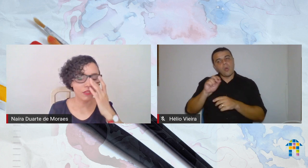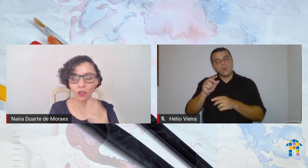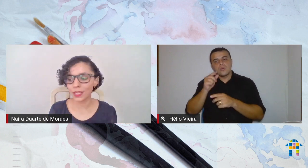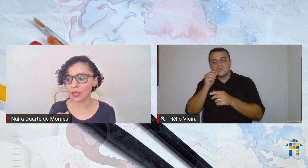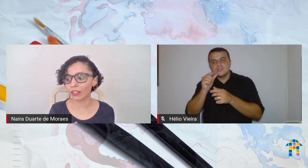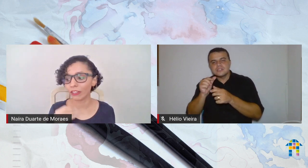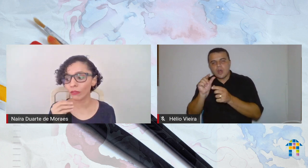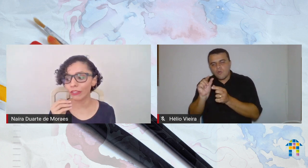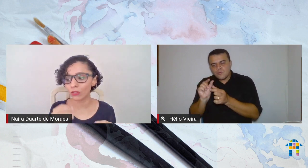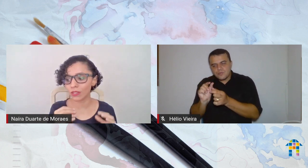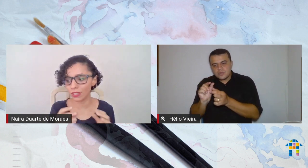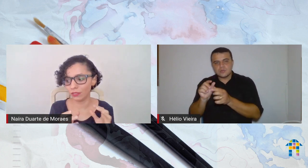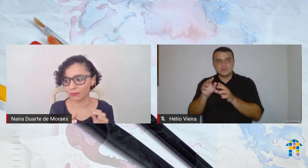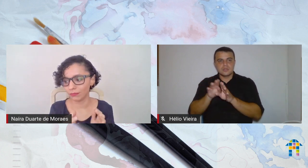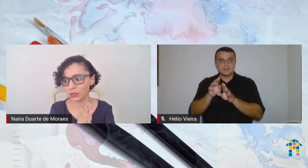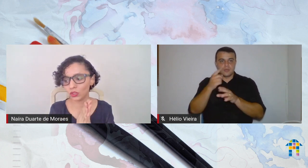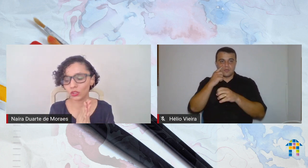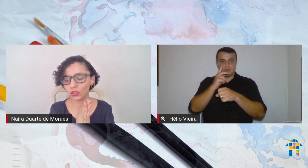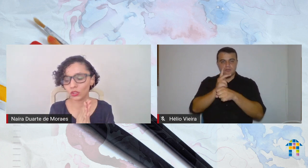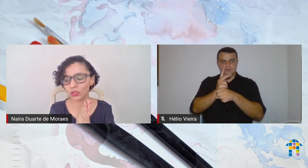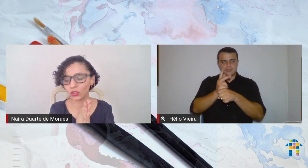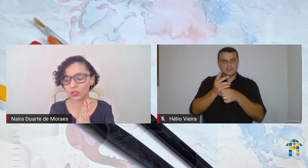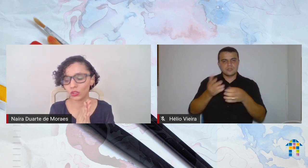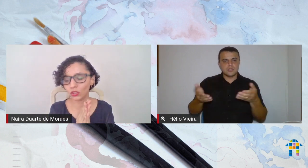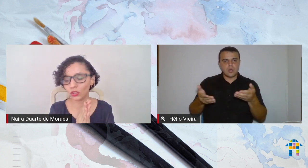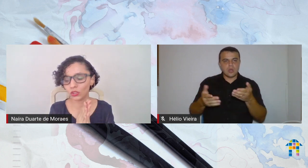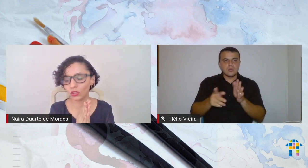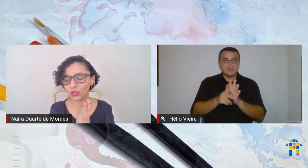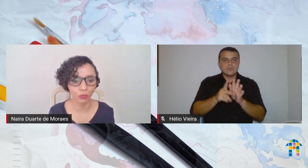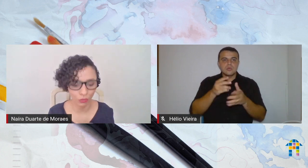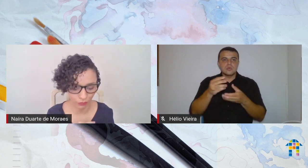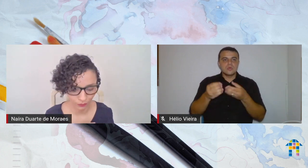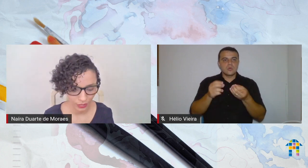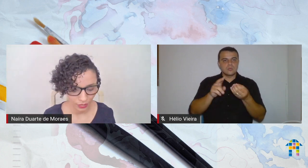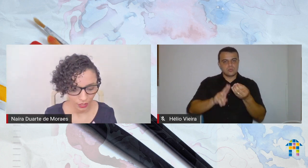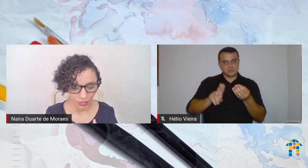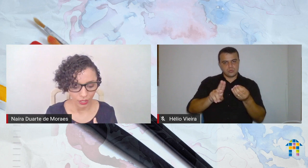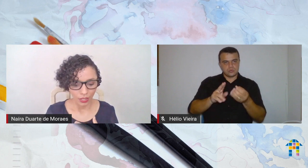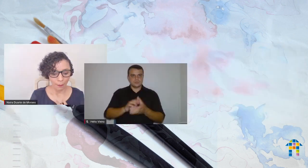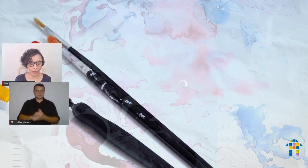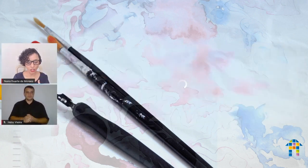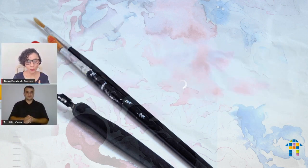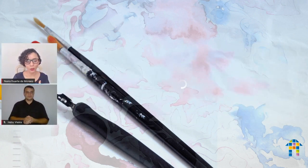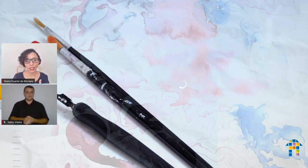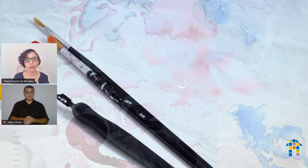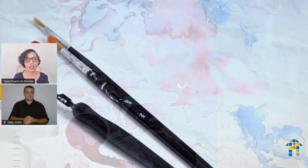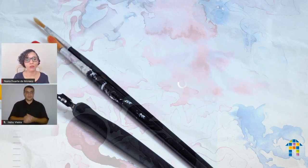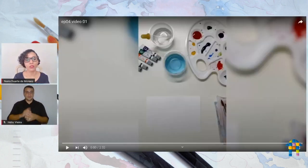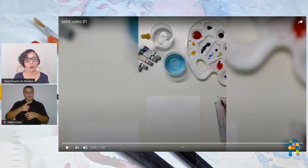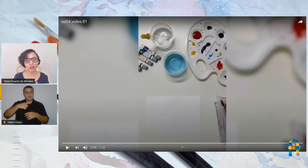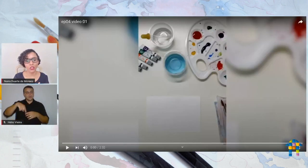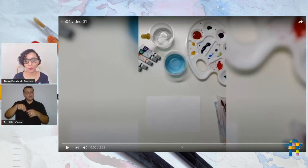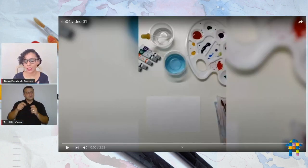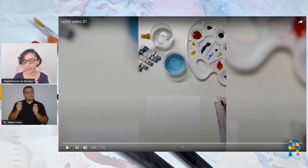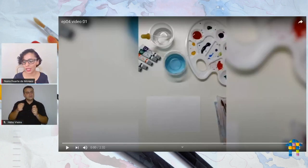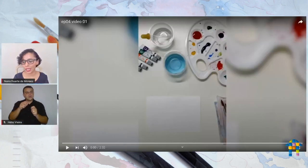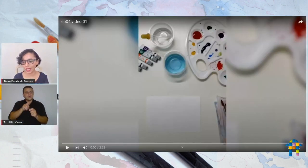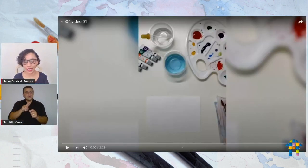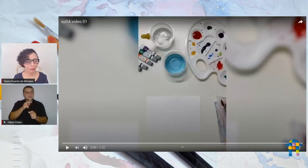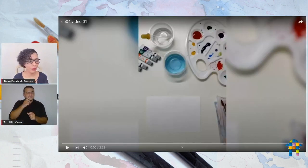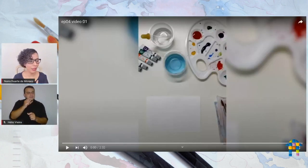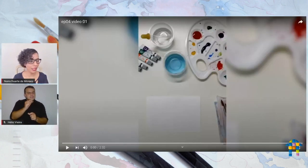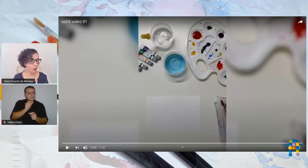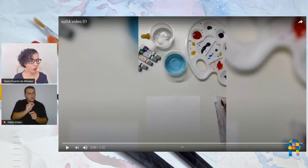A gente vai começar agora vendo um videozinho sobre como que é o uso desse sal grosso. Para a gente poder usar o sal grosso, a gente